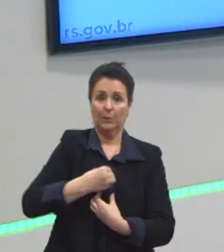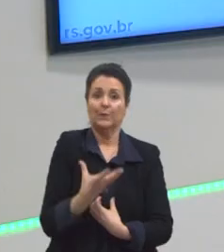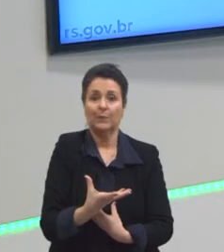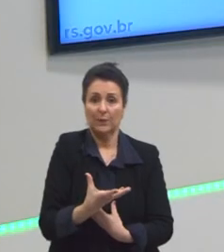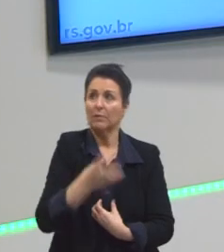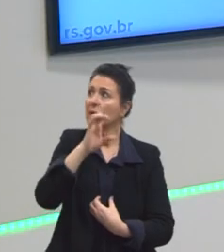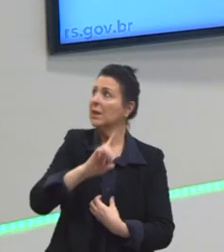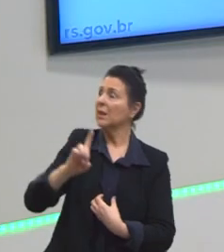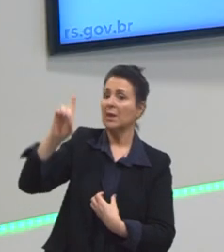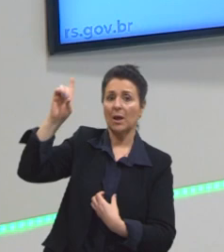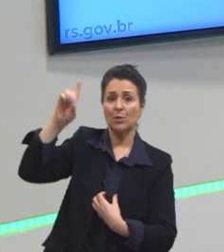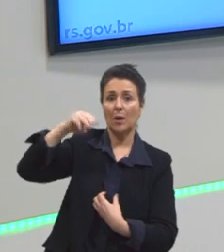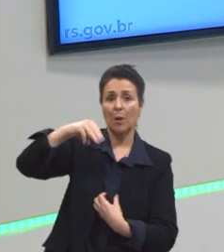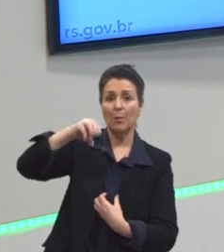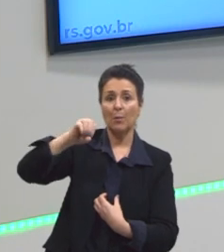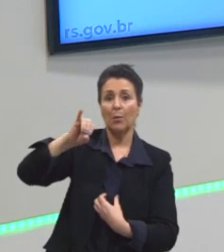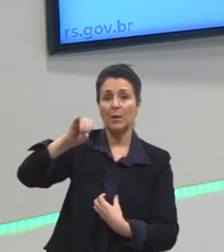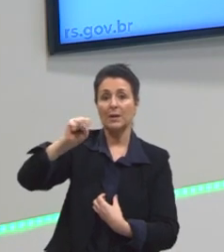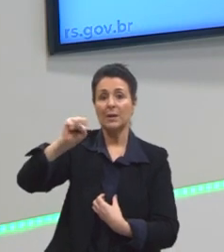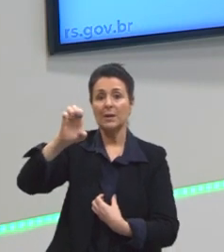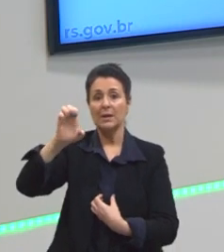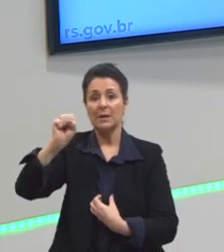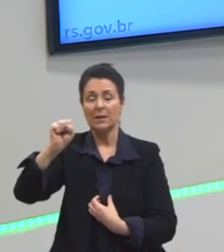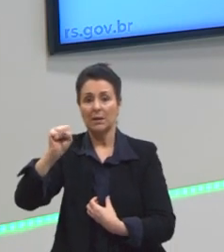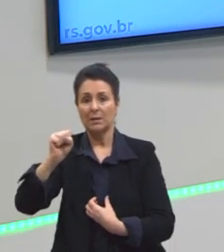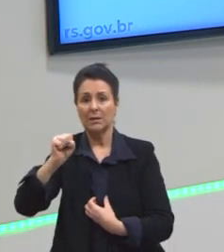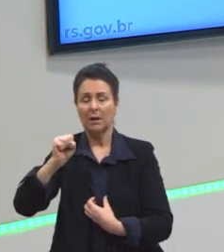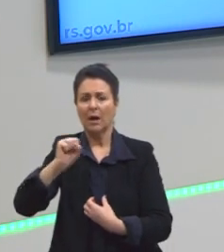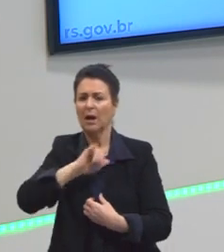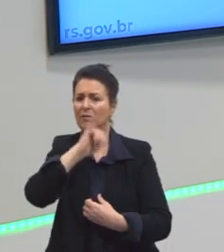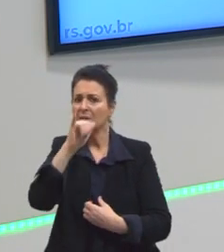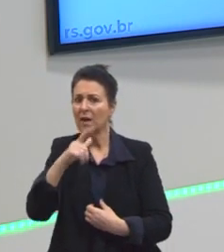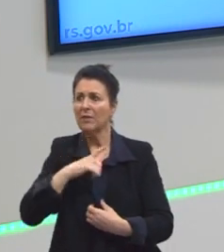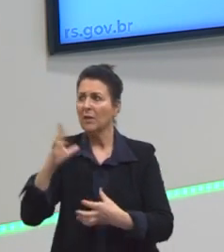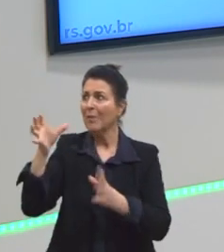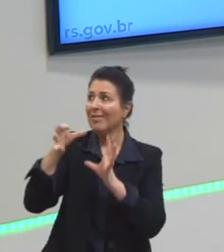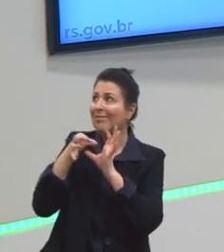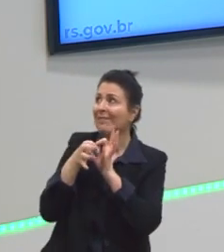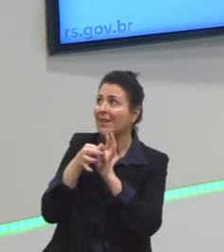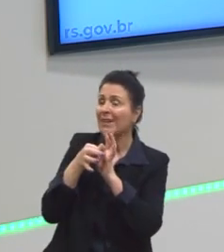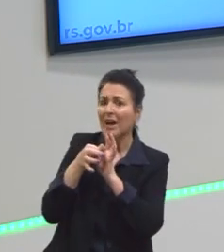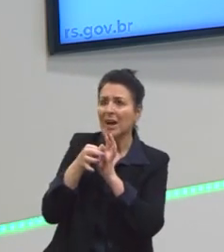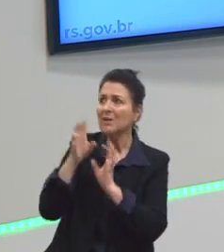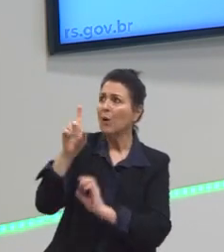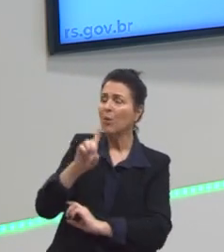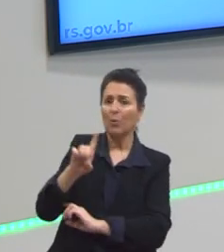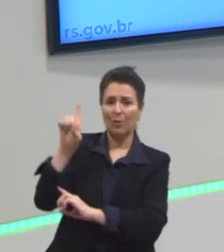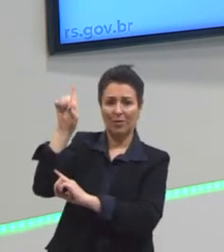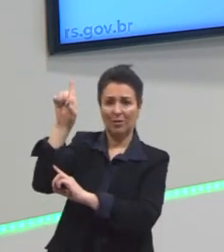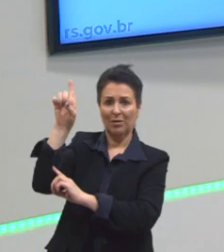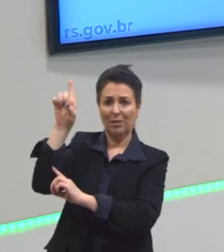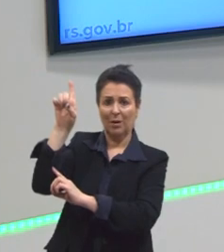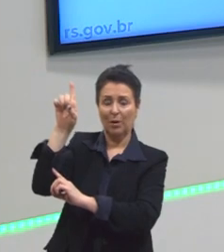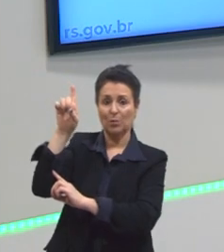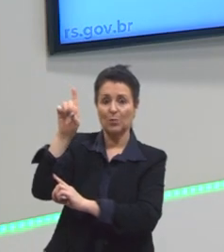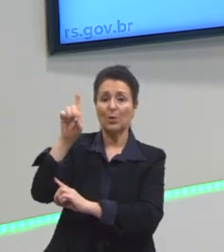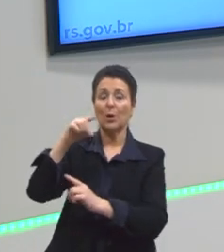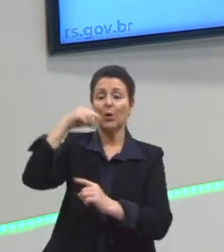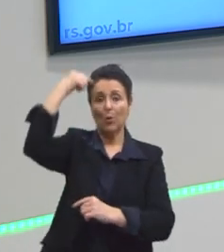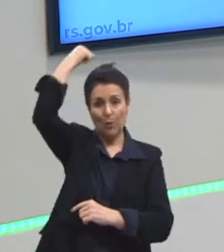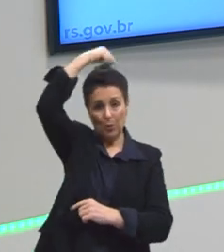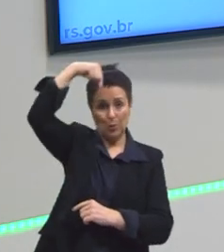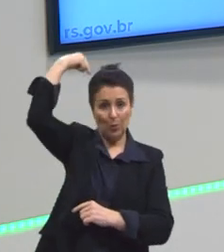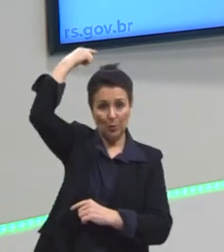recebeu as leis então a essa ligação com o superior muito Santo Agostinho se baseia muito nisso